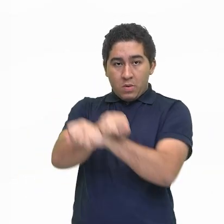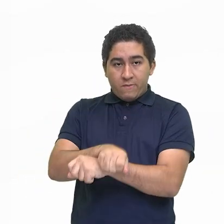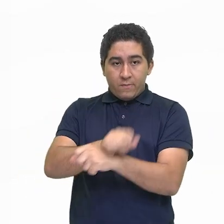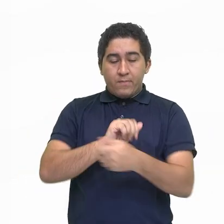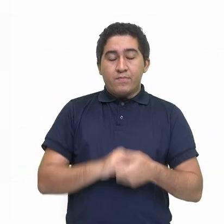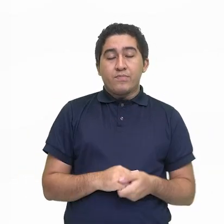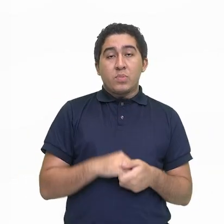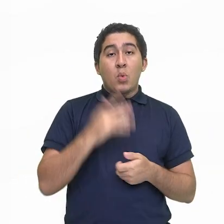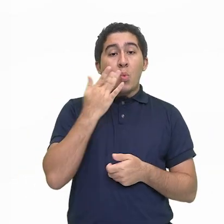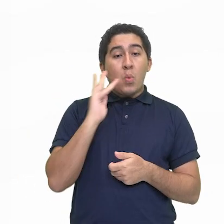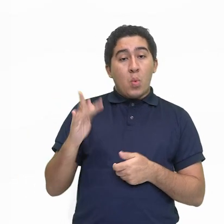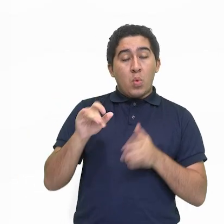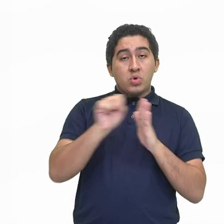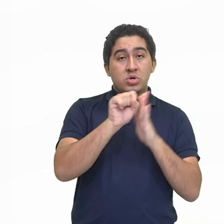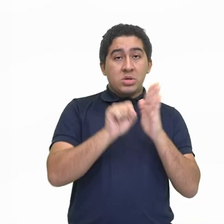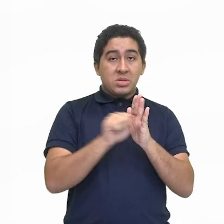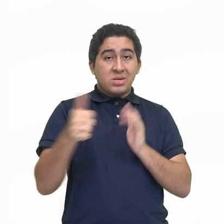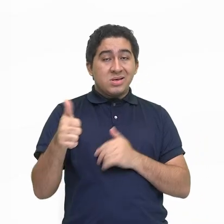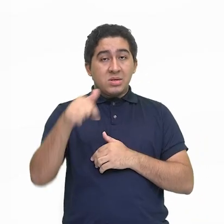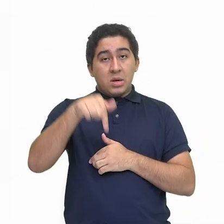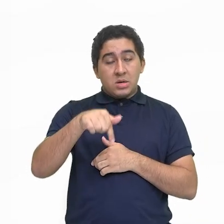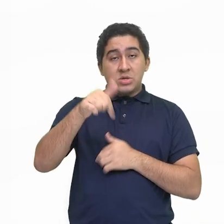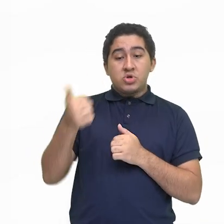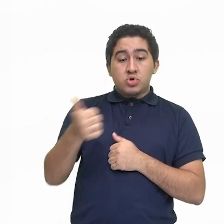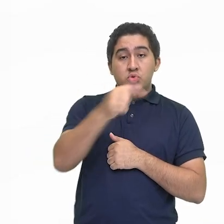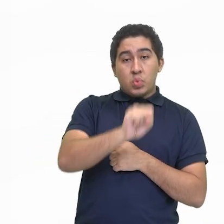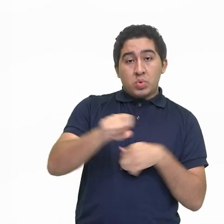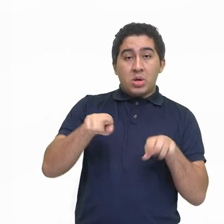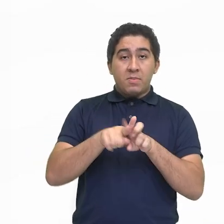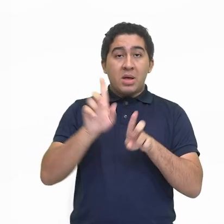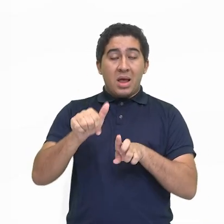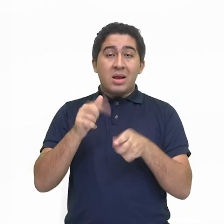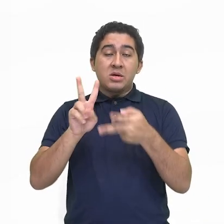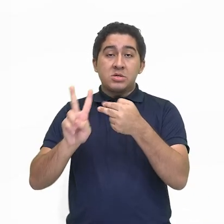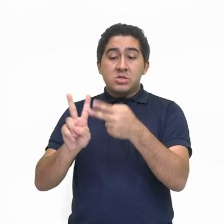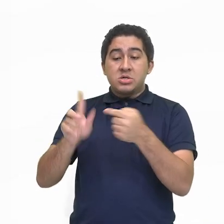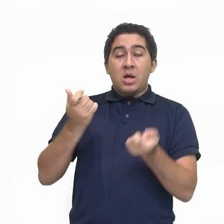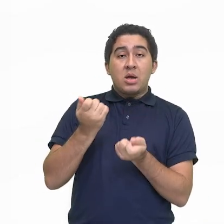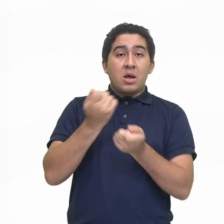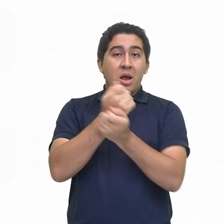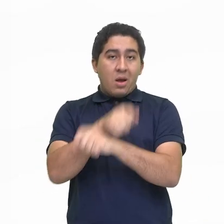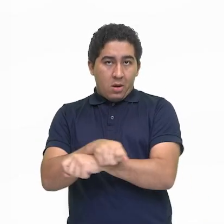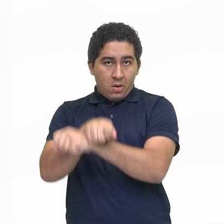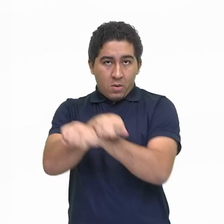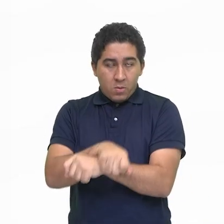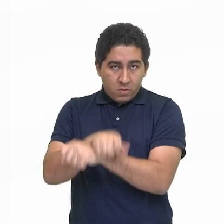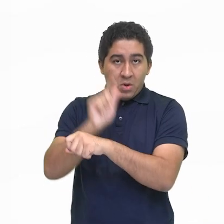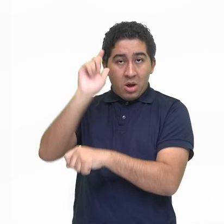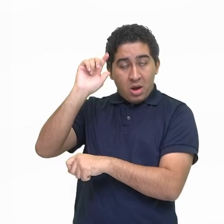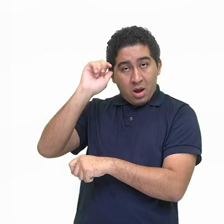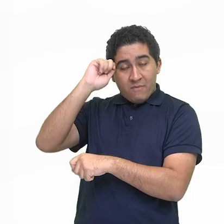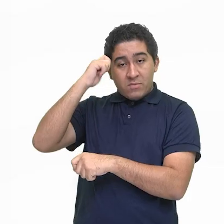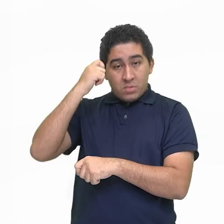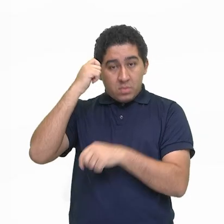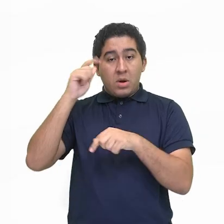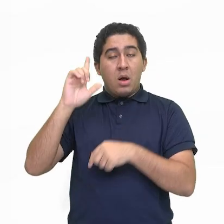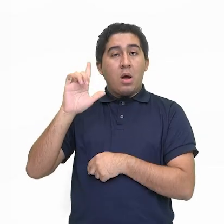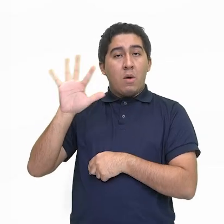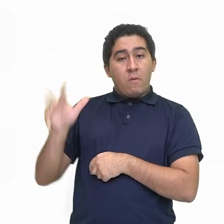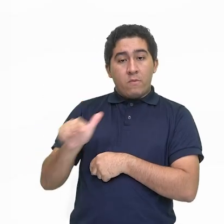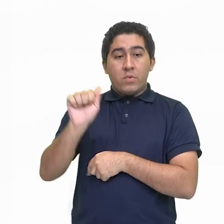século XVII e XVIII, trabalho escravizado de indígenas e africanos. e também o trabalho livre